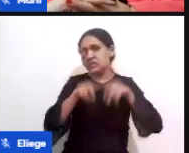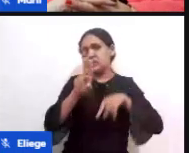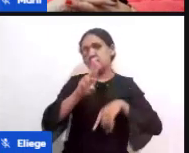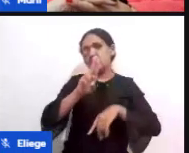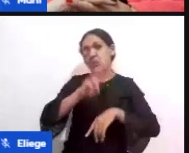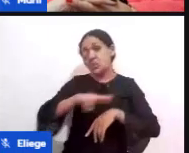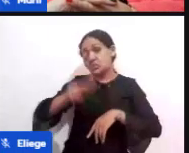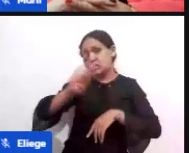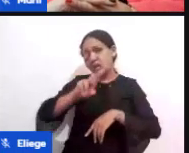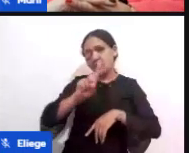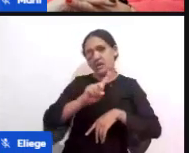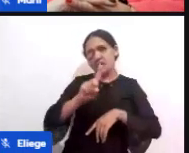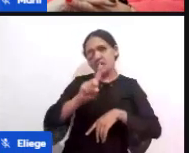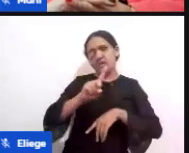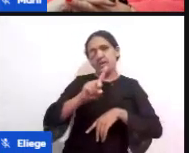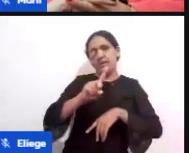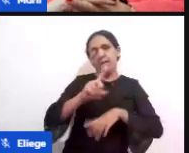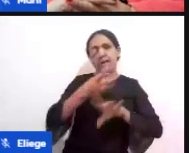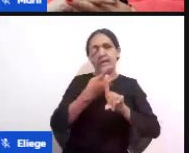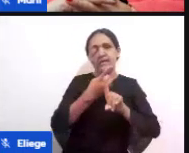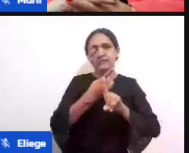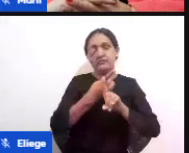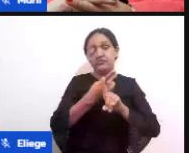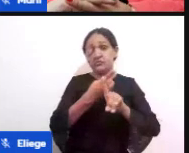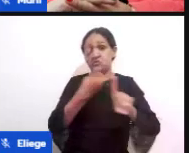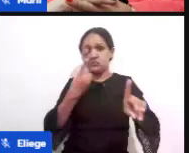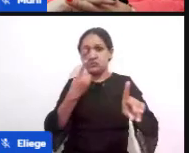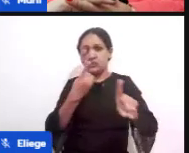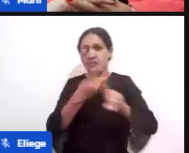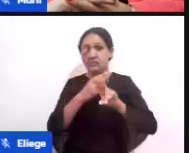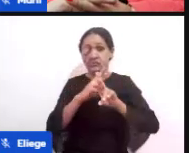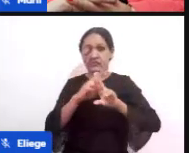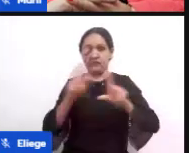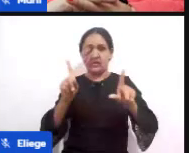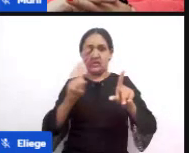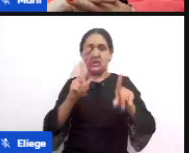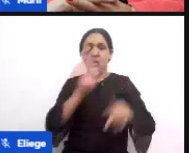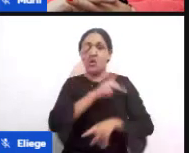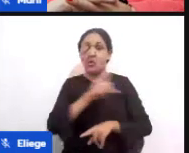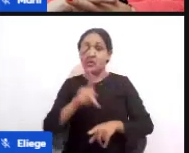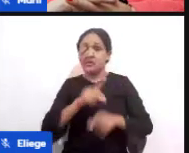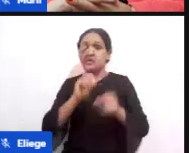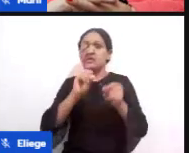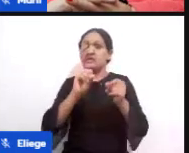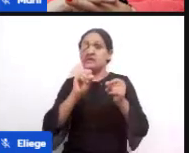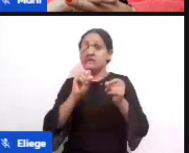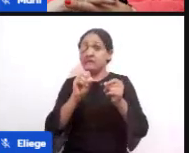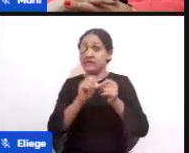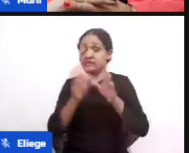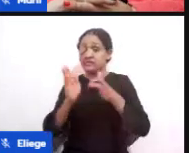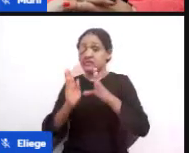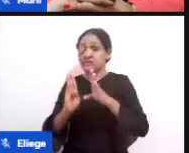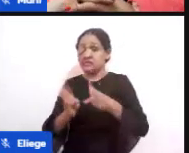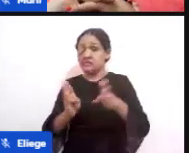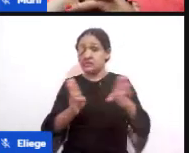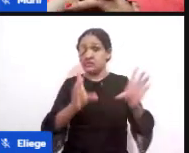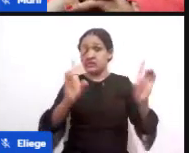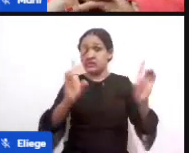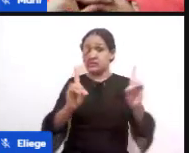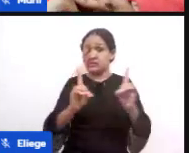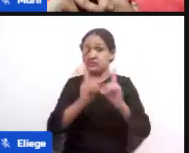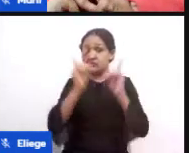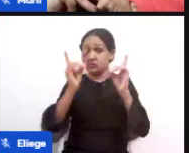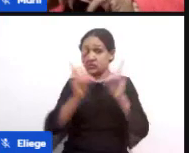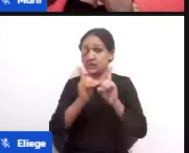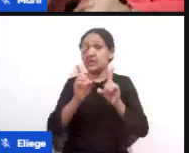trabalhado dissociado daquilo que o professor está ofertando dentro da sequência didática. Ele serve como um